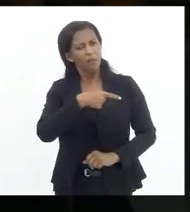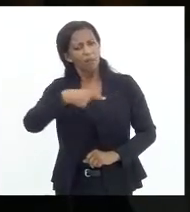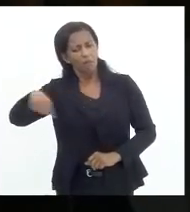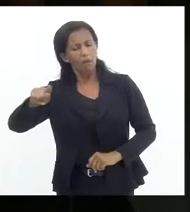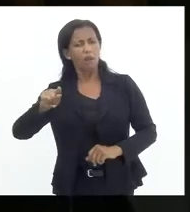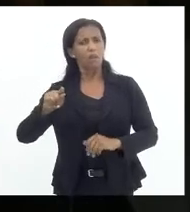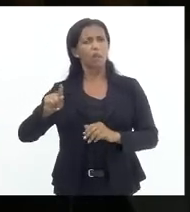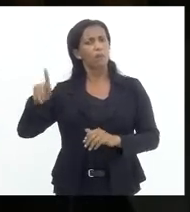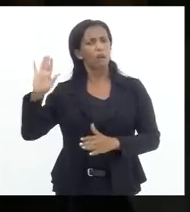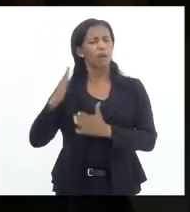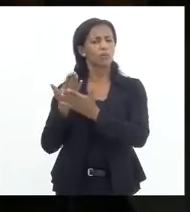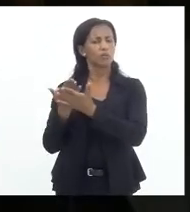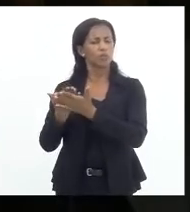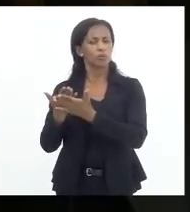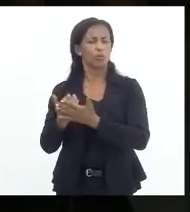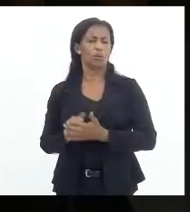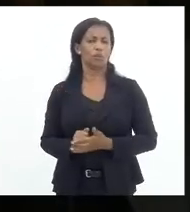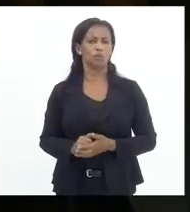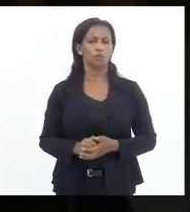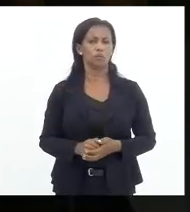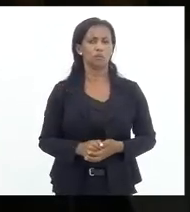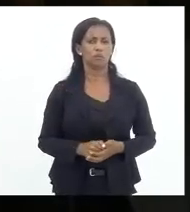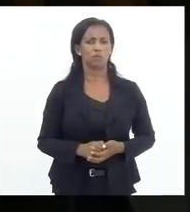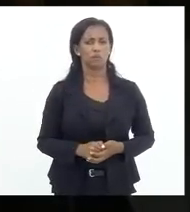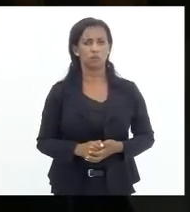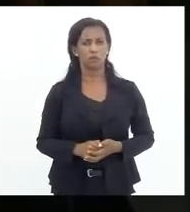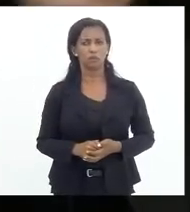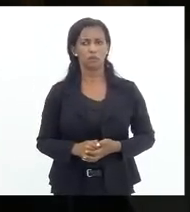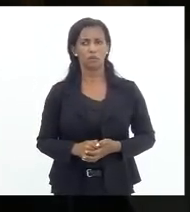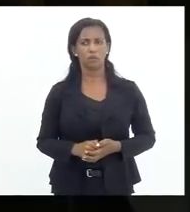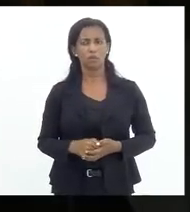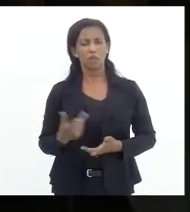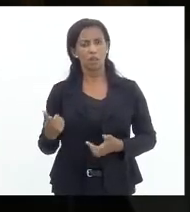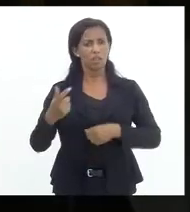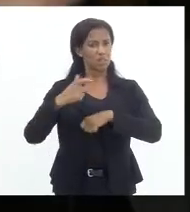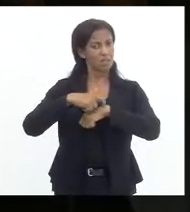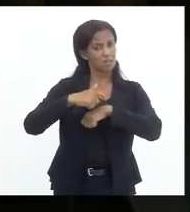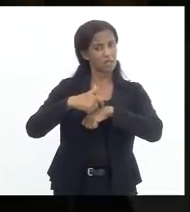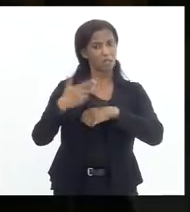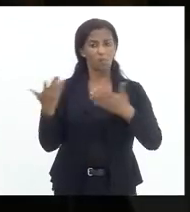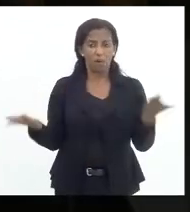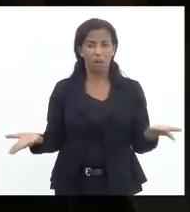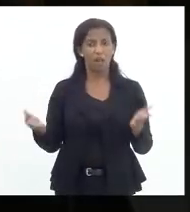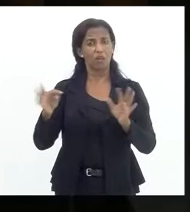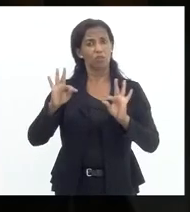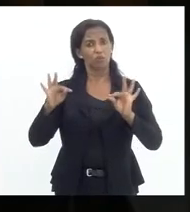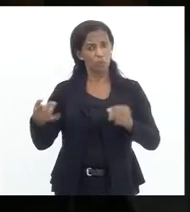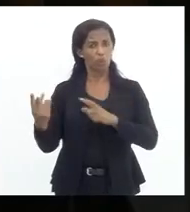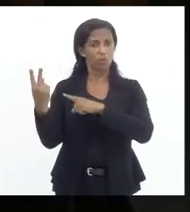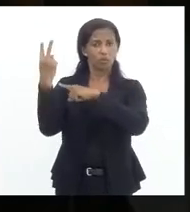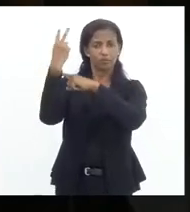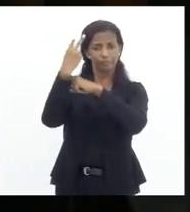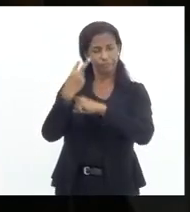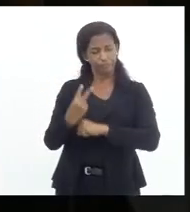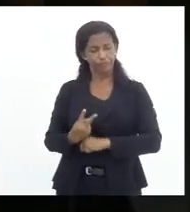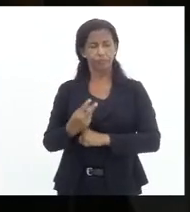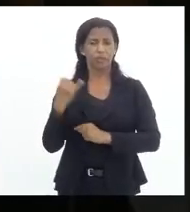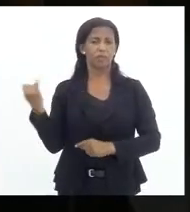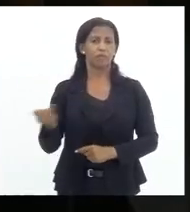da escola ou As adolescentes irem à escola que observados nesses tempos é óbvio todos os protocolos